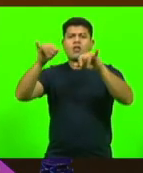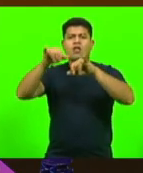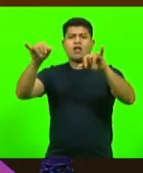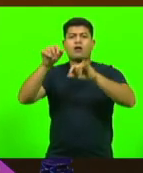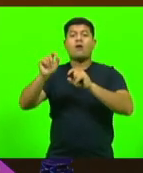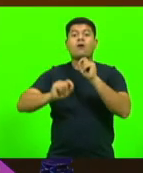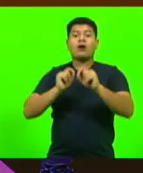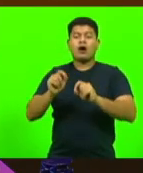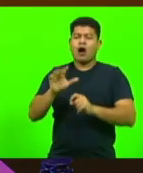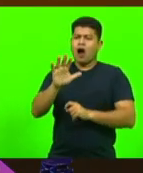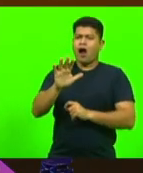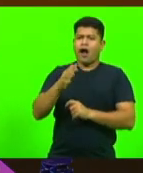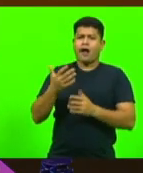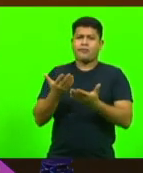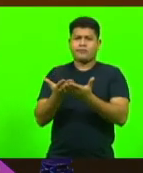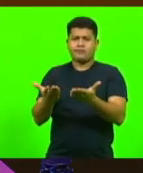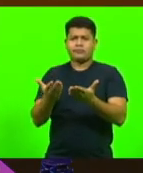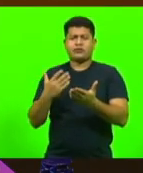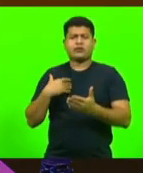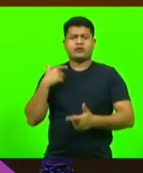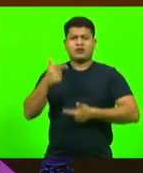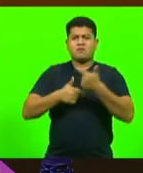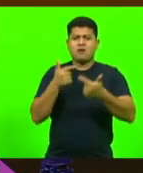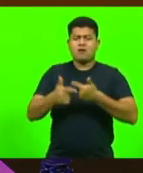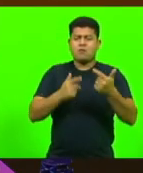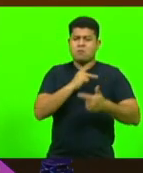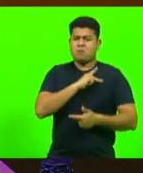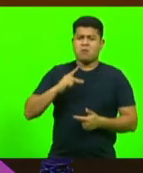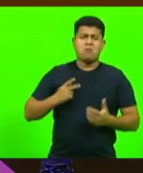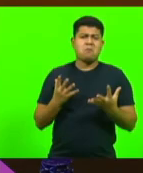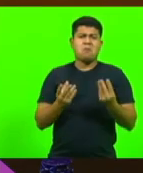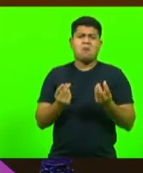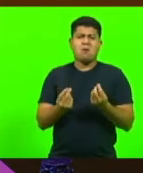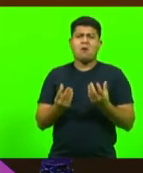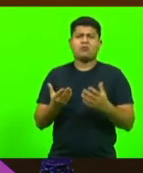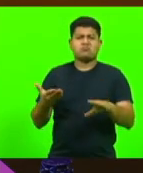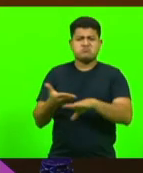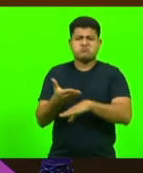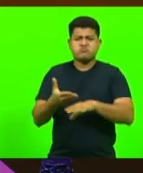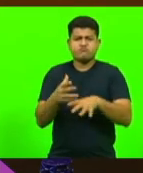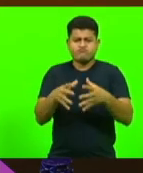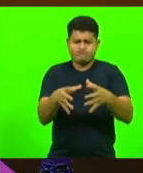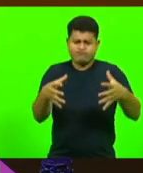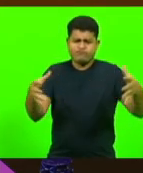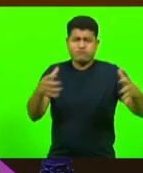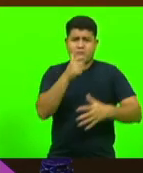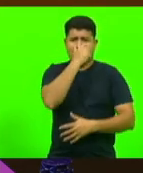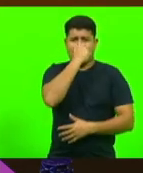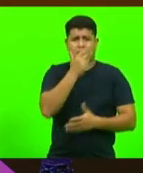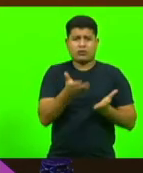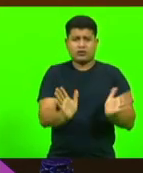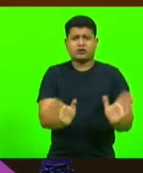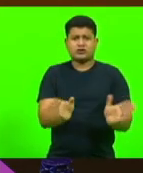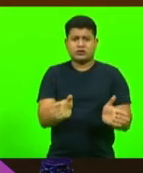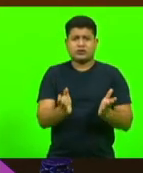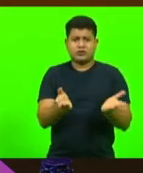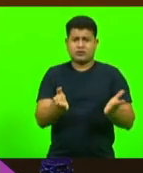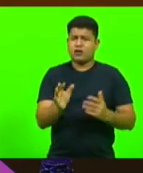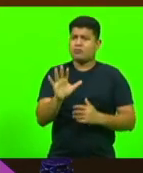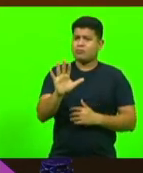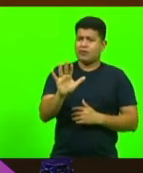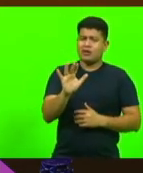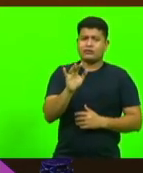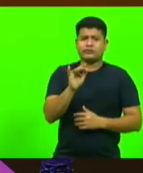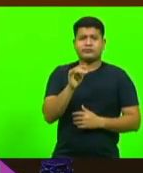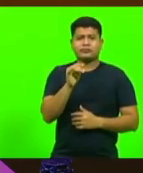assim o serviço público é inchado tem muita gente Pois é o percentual de servidores